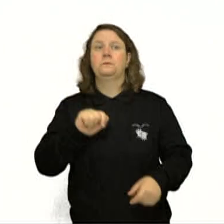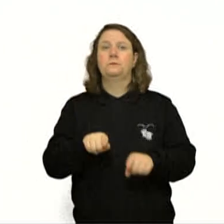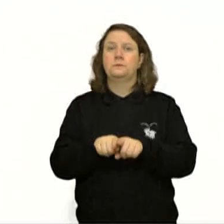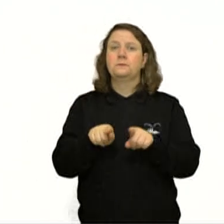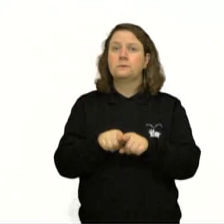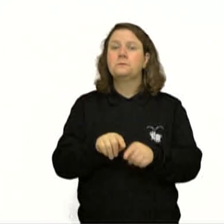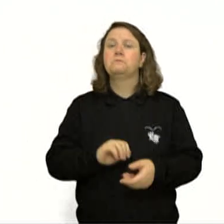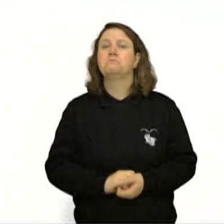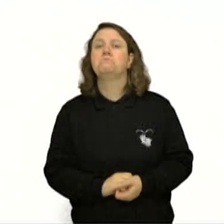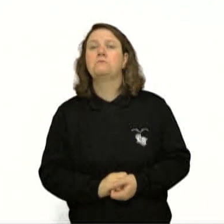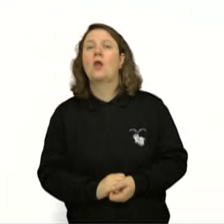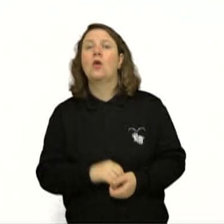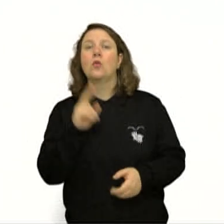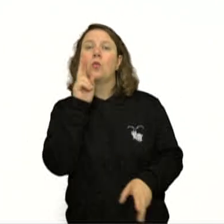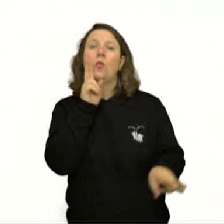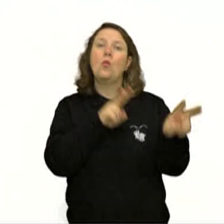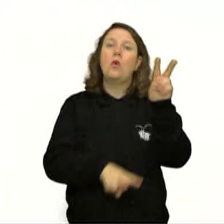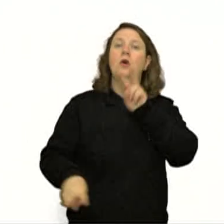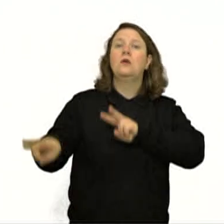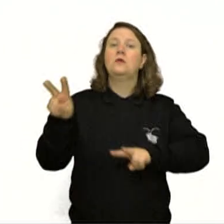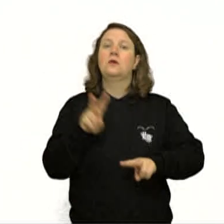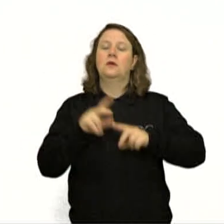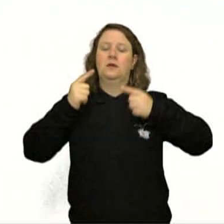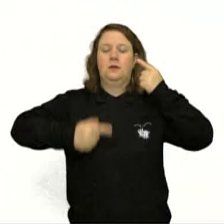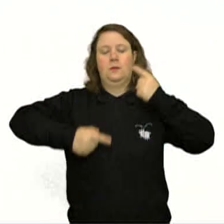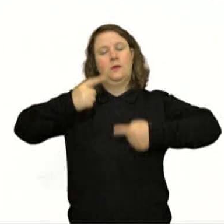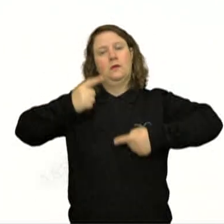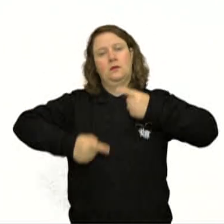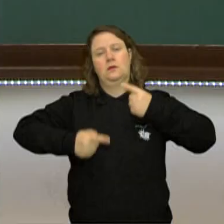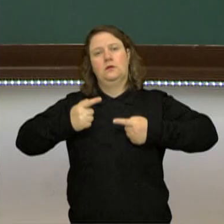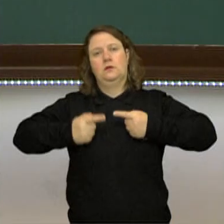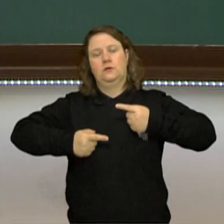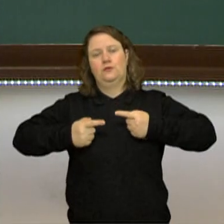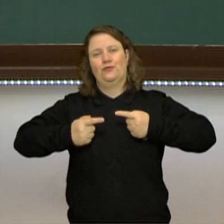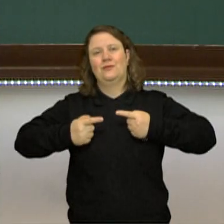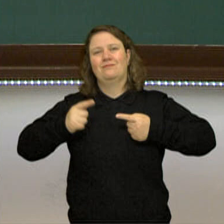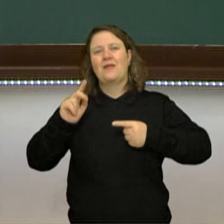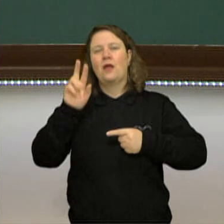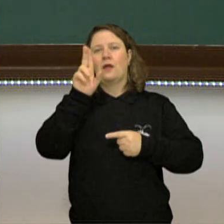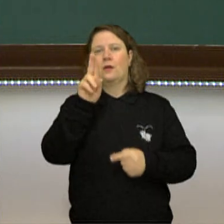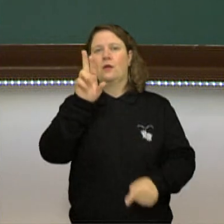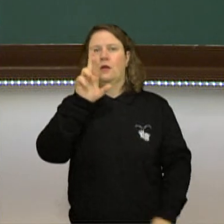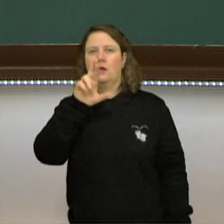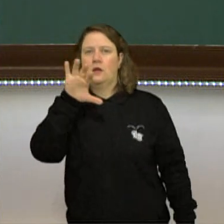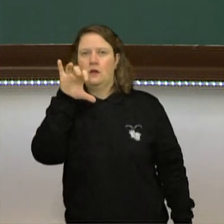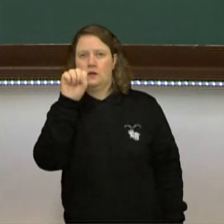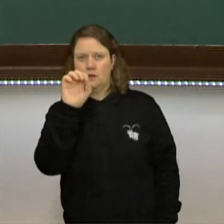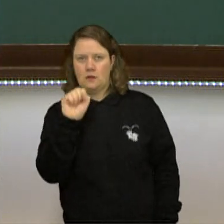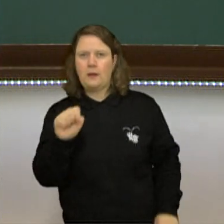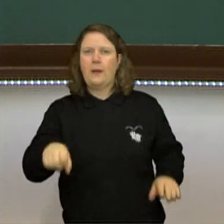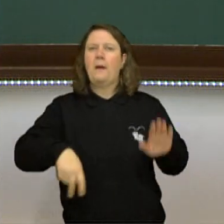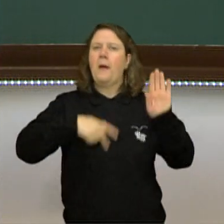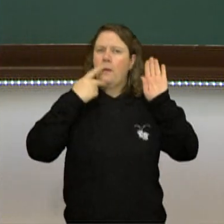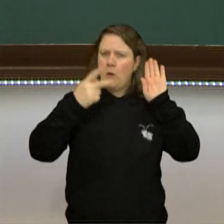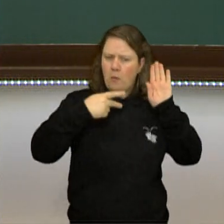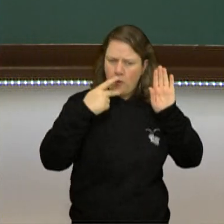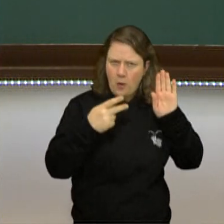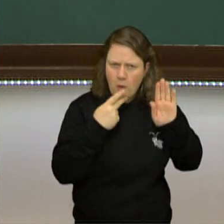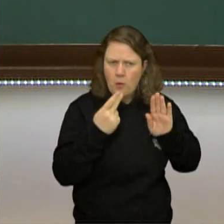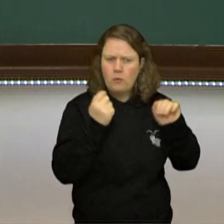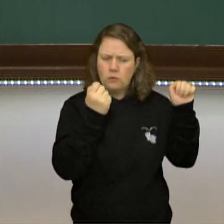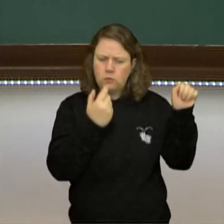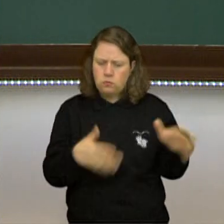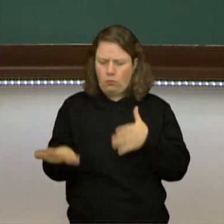E esse cara vai trazer uma nova visão, uma nova política para a União Soviética. Ele vai prometer o aumento da produção de